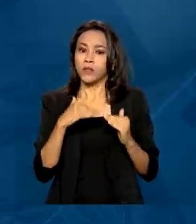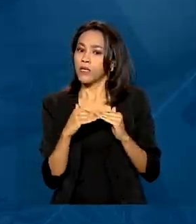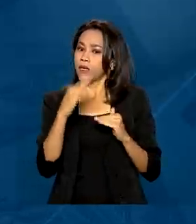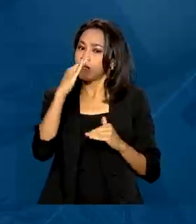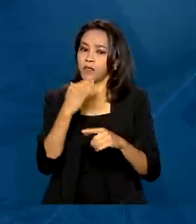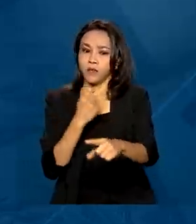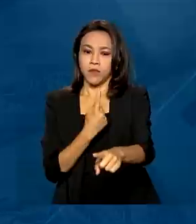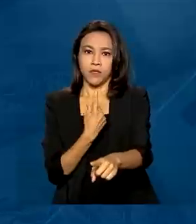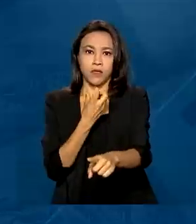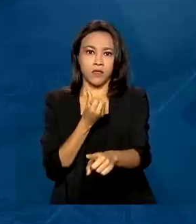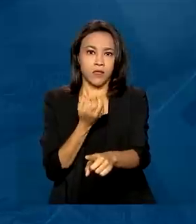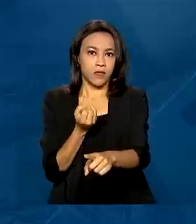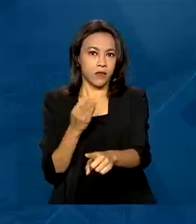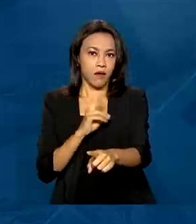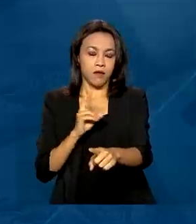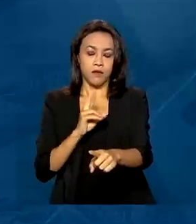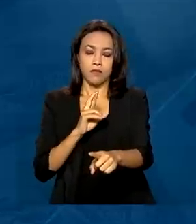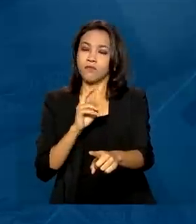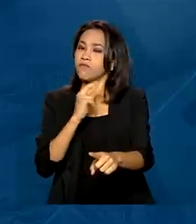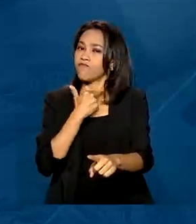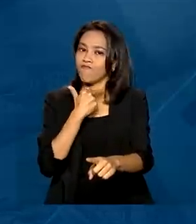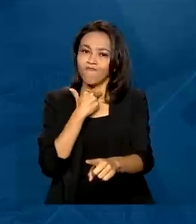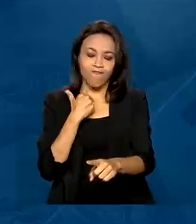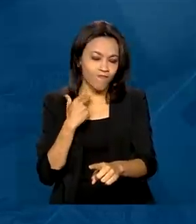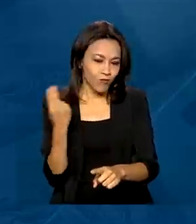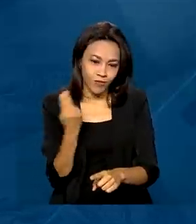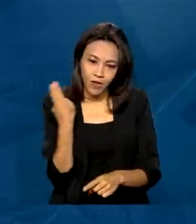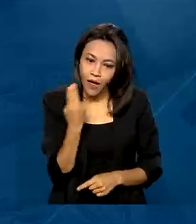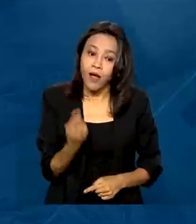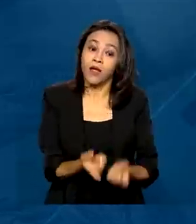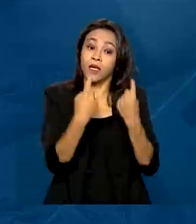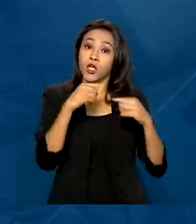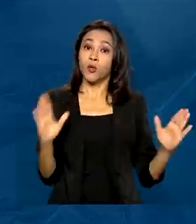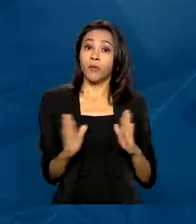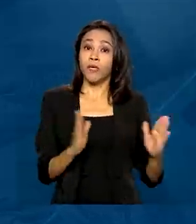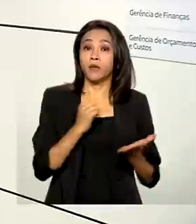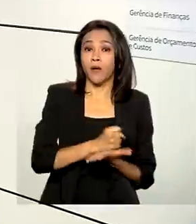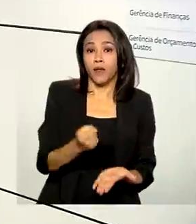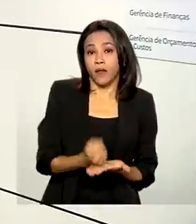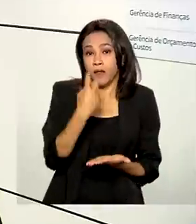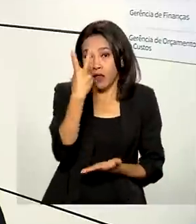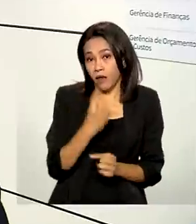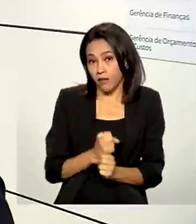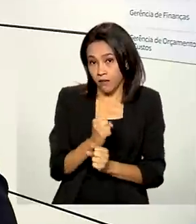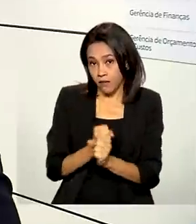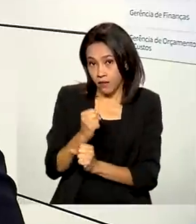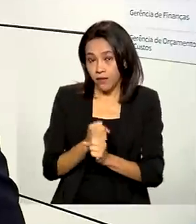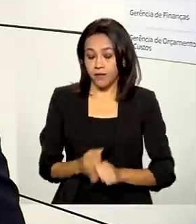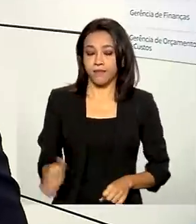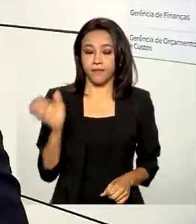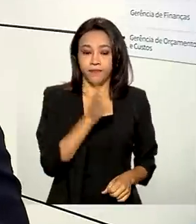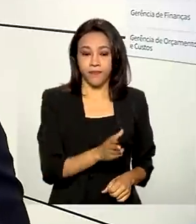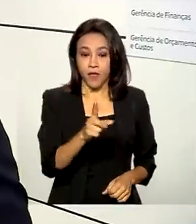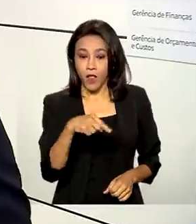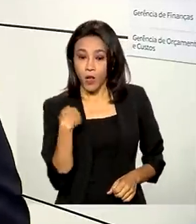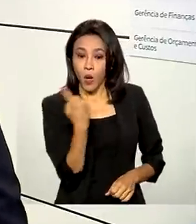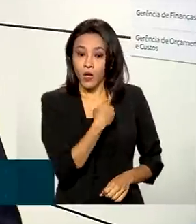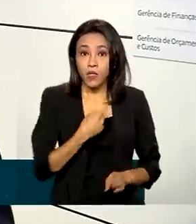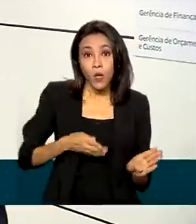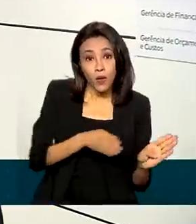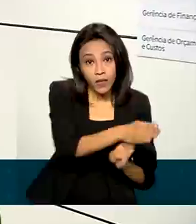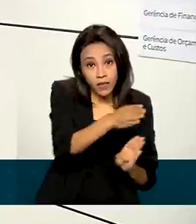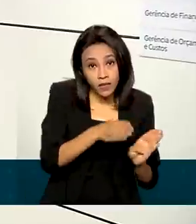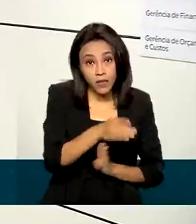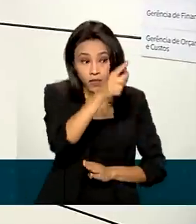160 por mês e o prazo máximo do contrato é de dois anos nós orientamos para que esse